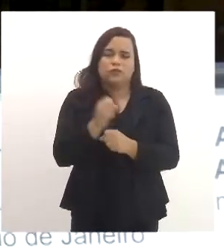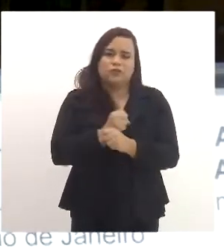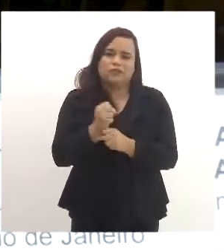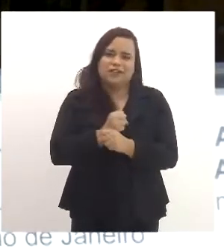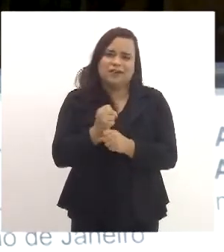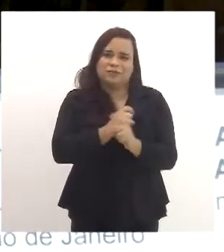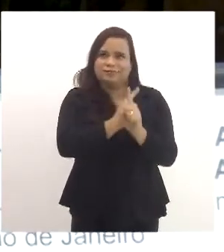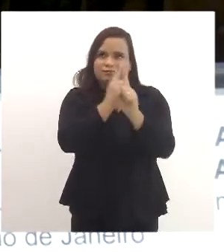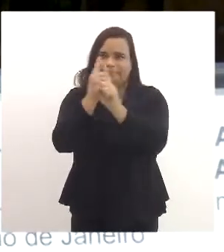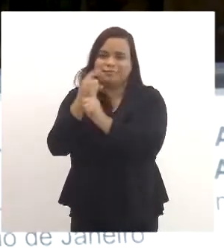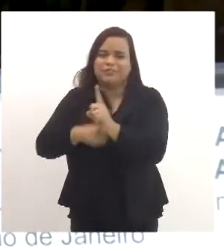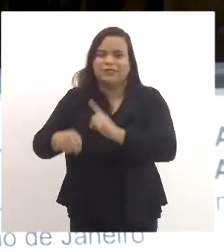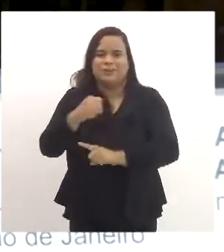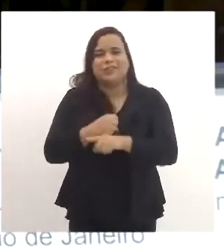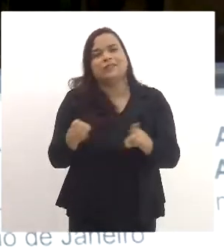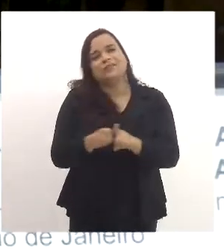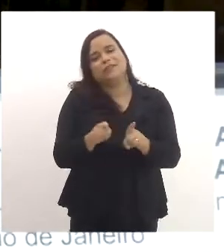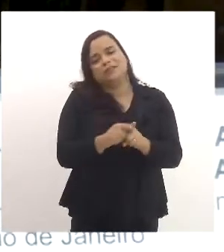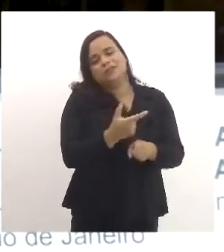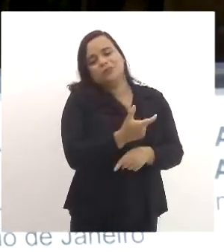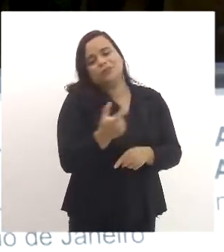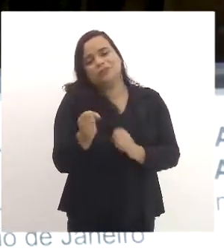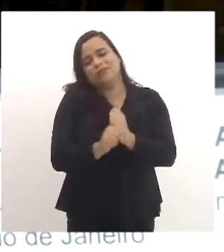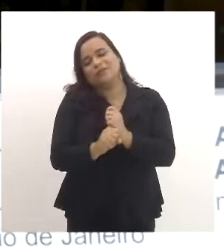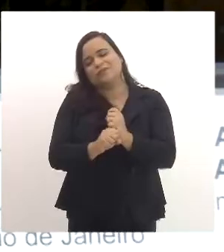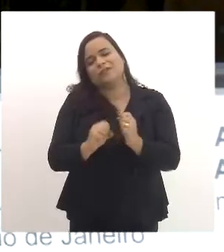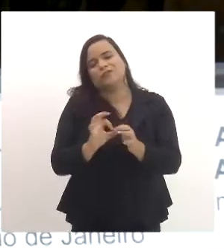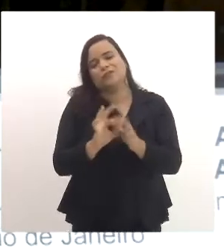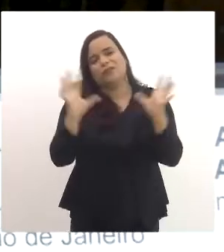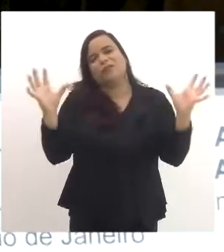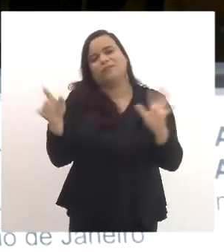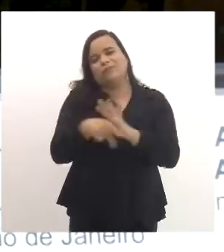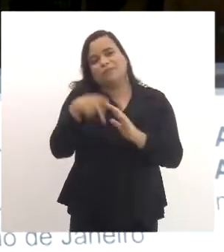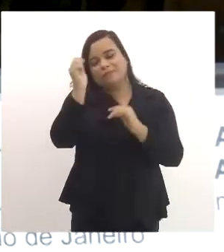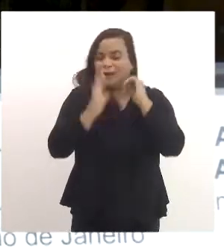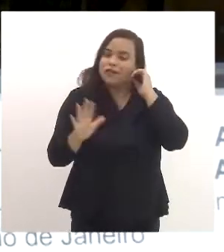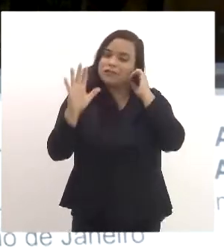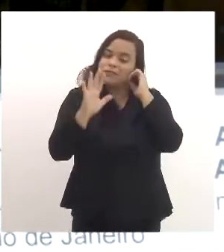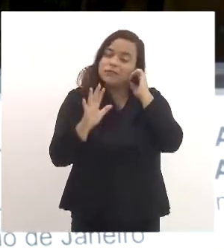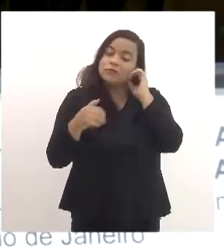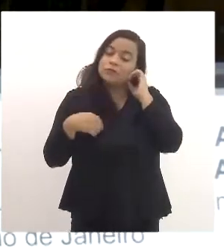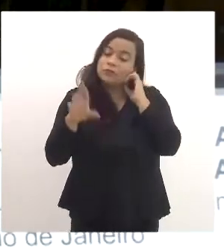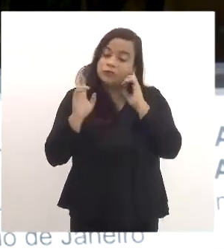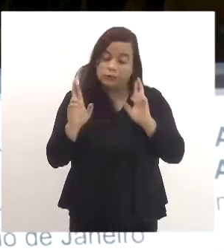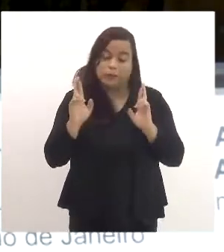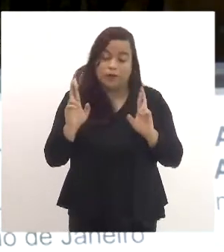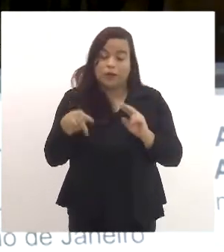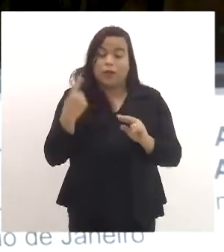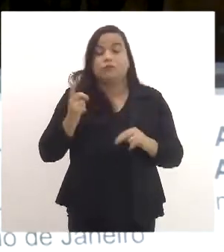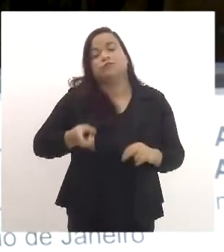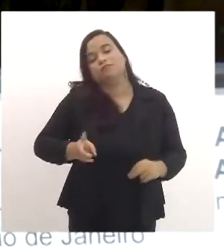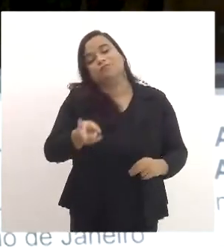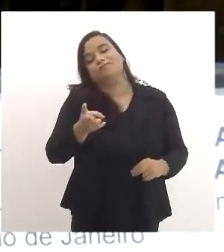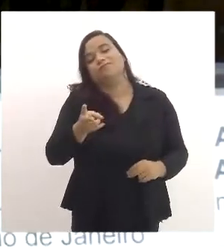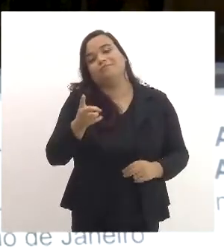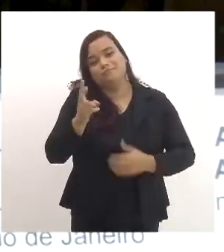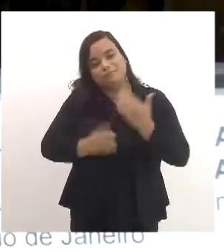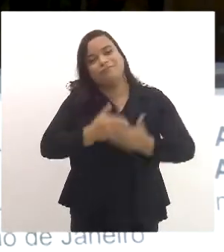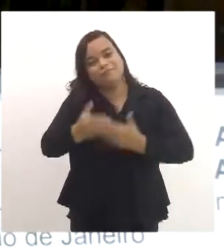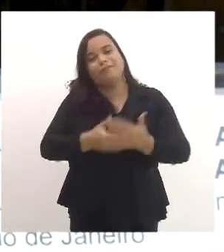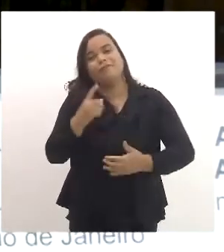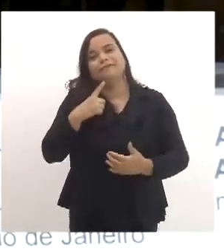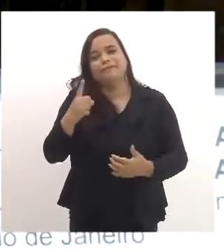sociedades e de 200 anos de independência do Brasil. Espero que assim continue, que prossiga